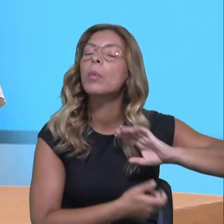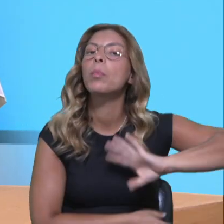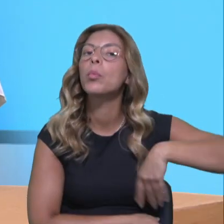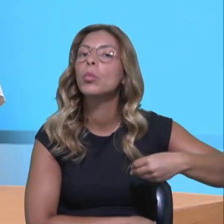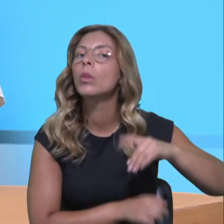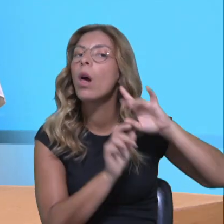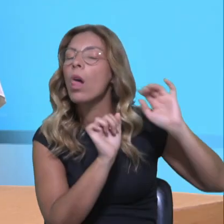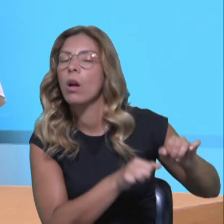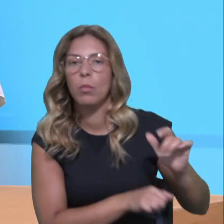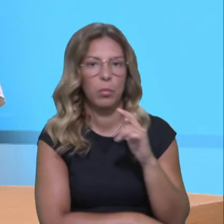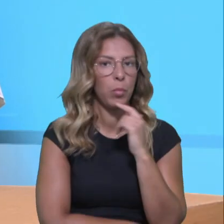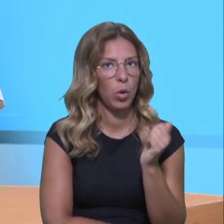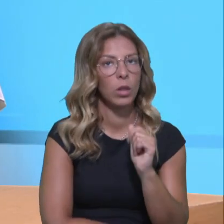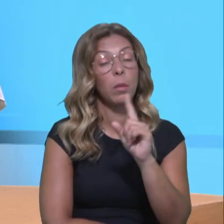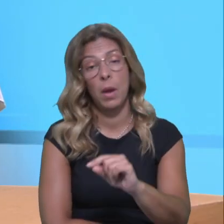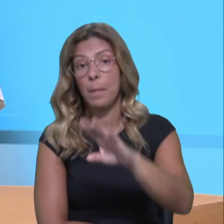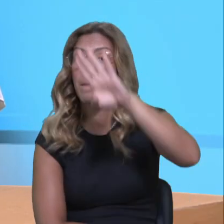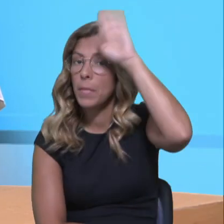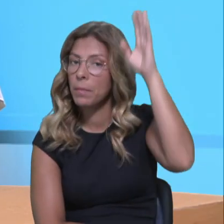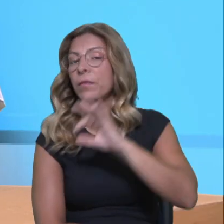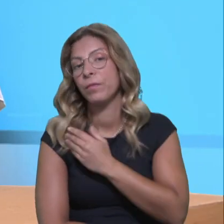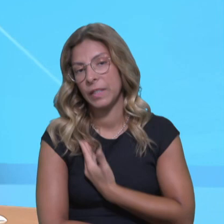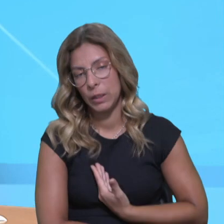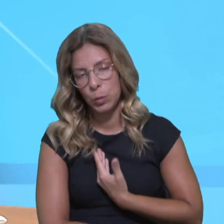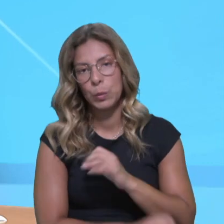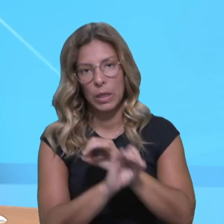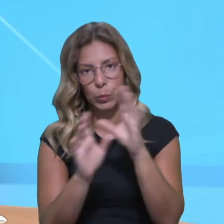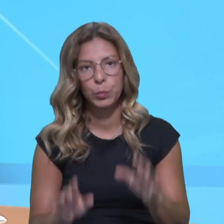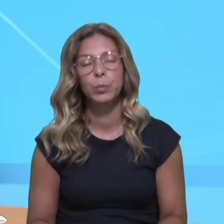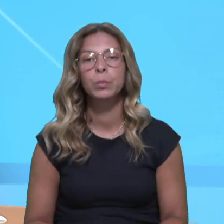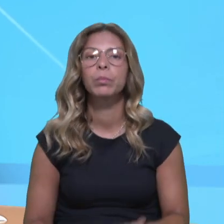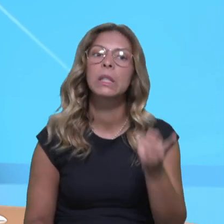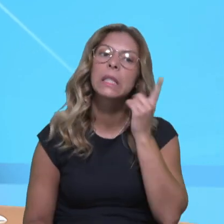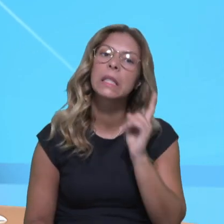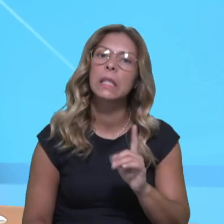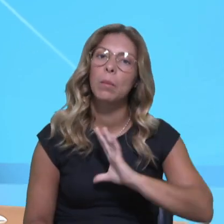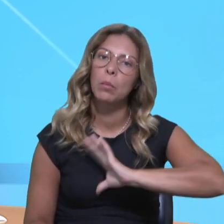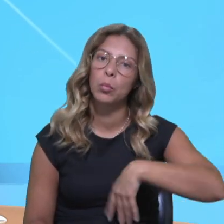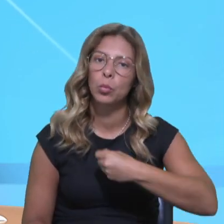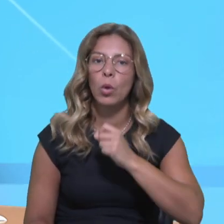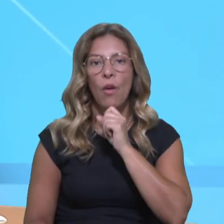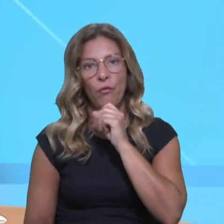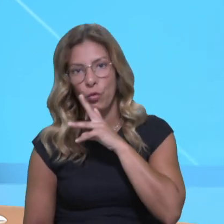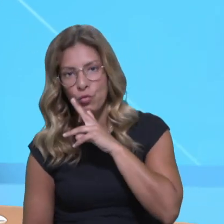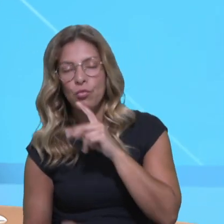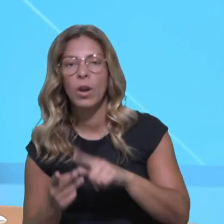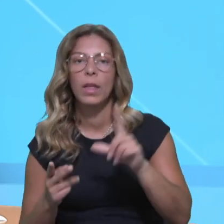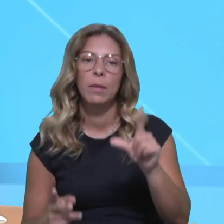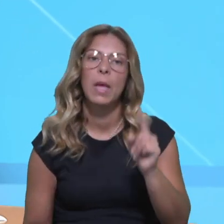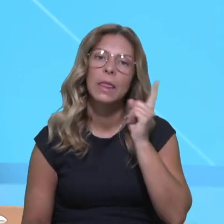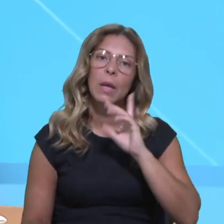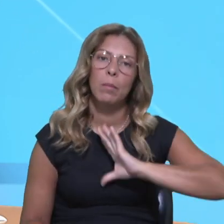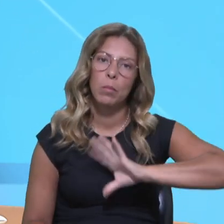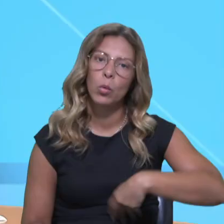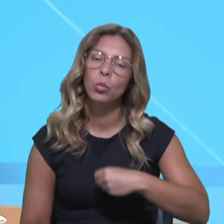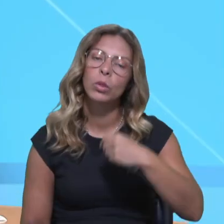o Papa Francisco. Sim. A criação deste Dia Mundial dos Avós e dos Idosos, acredito que seja também um grande